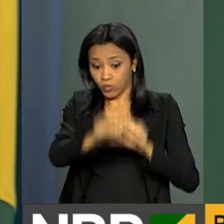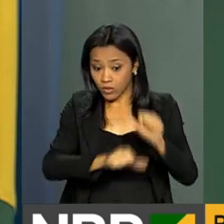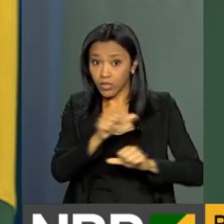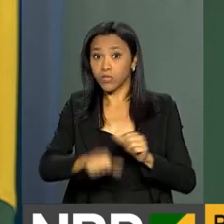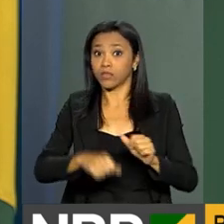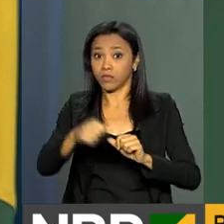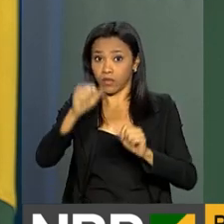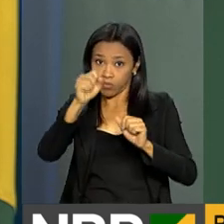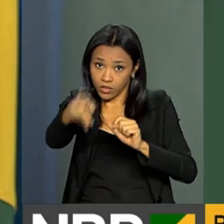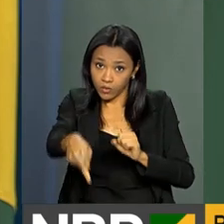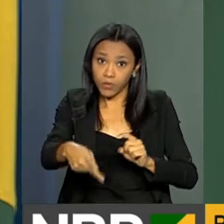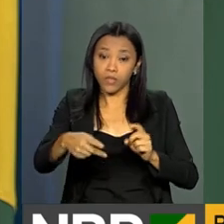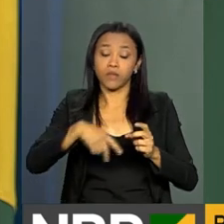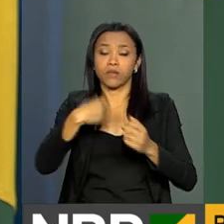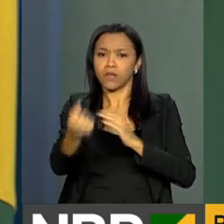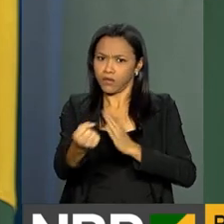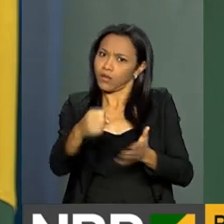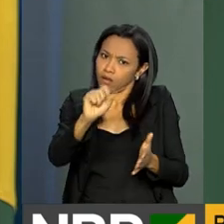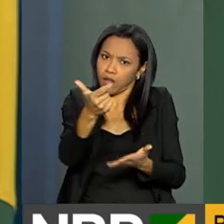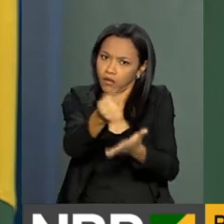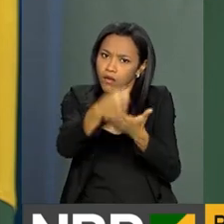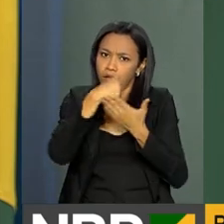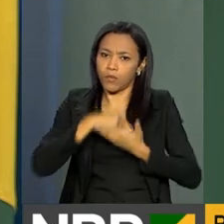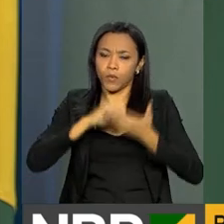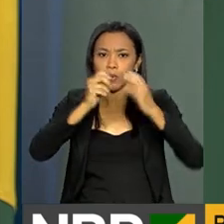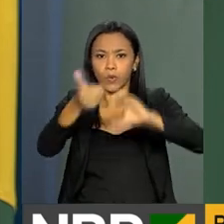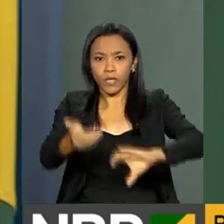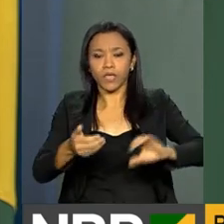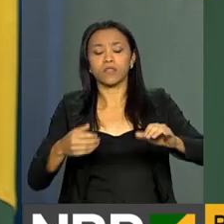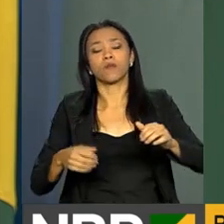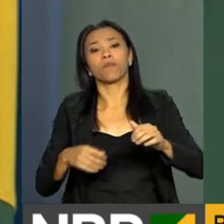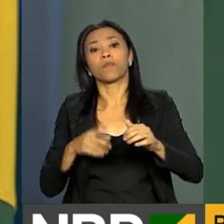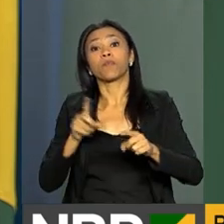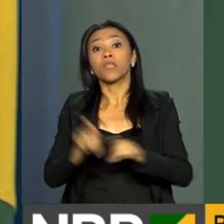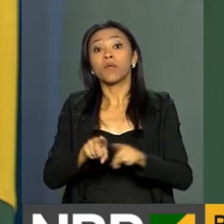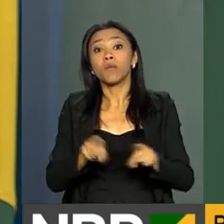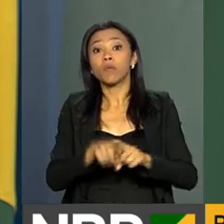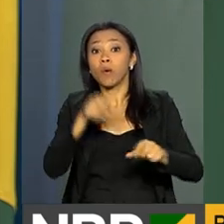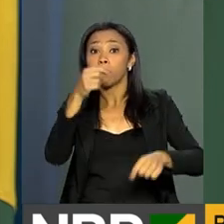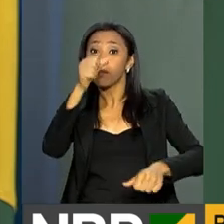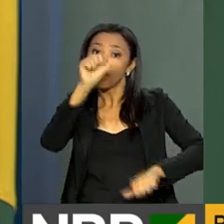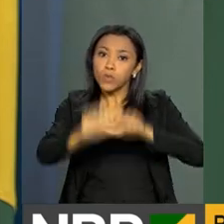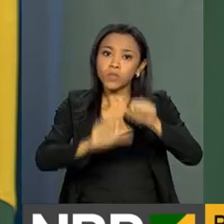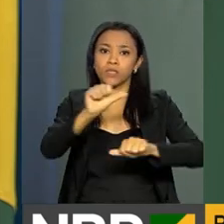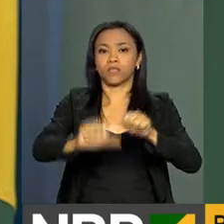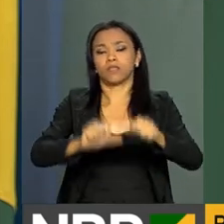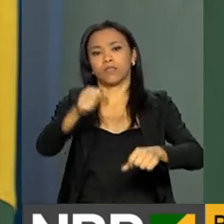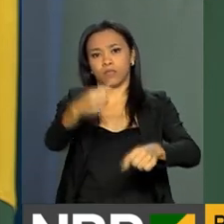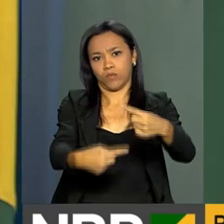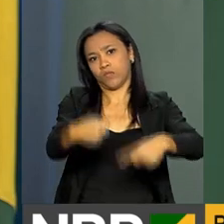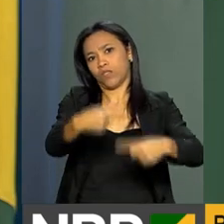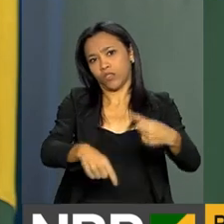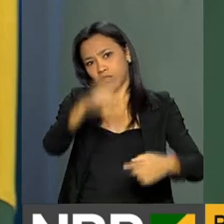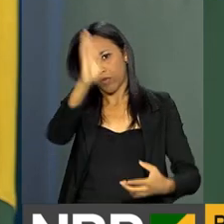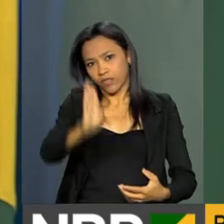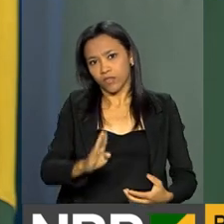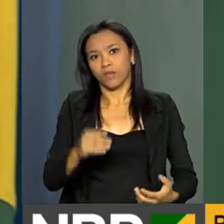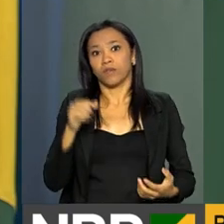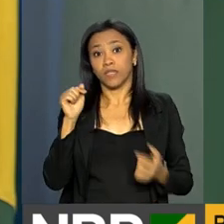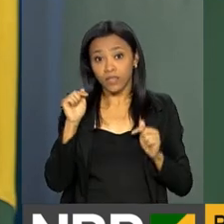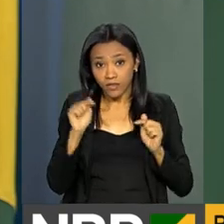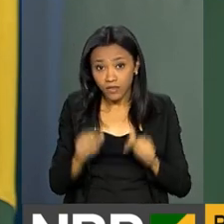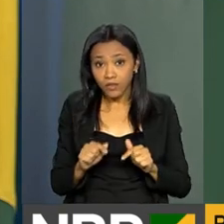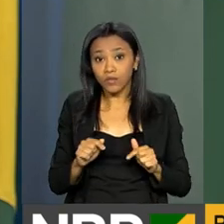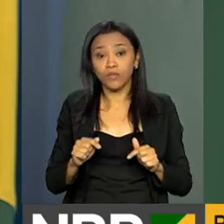e, juntamente com o Congresso Nacional, naturalmente, uma reformulação política no país, este poderá ser tido e conhecido e